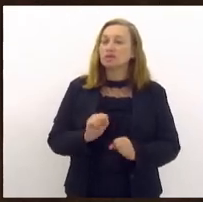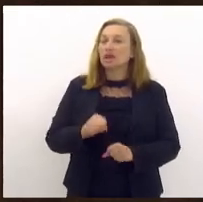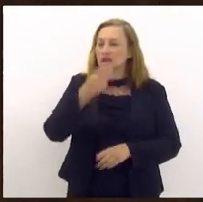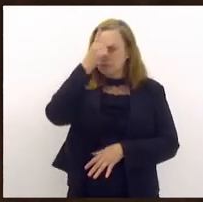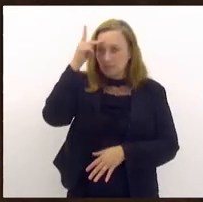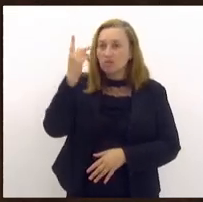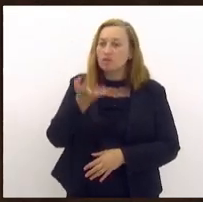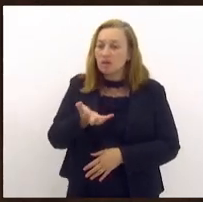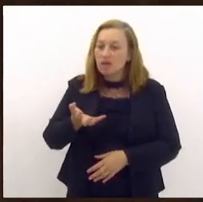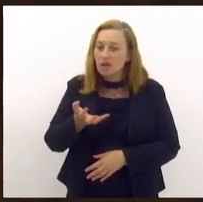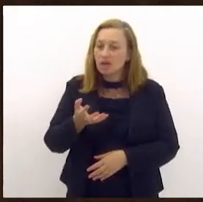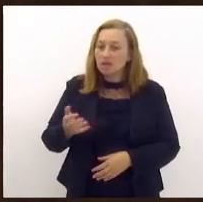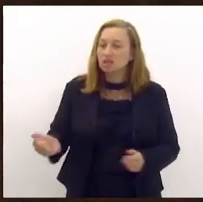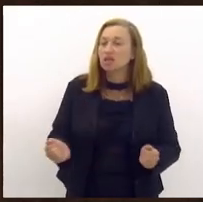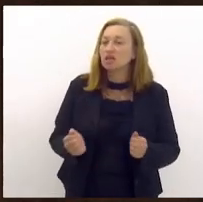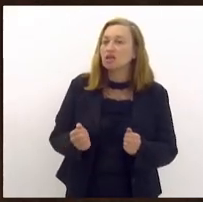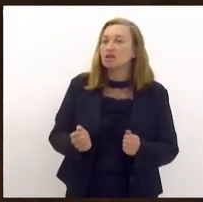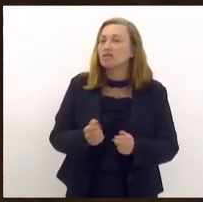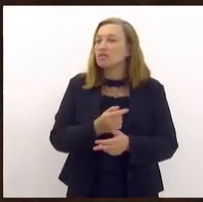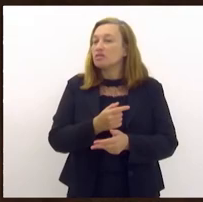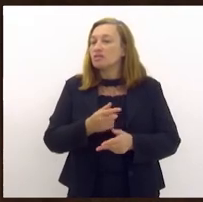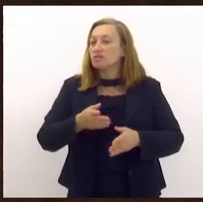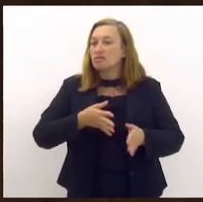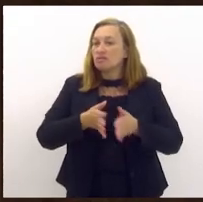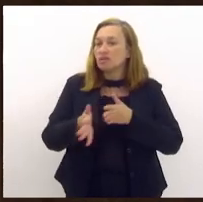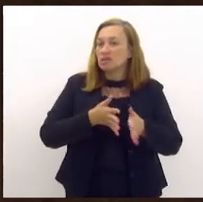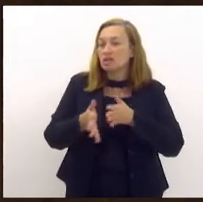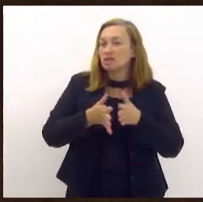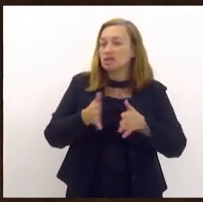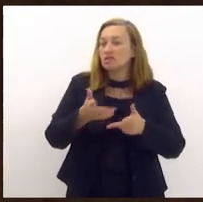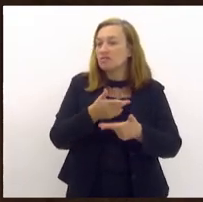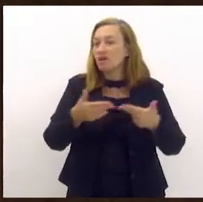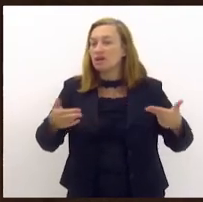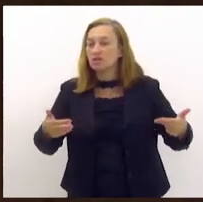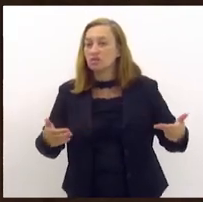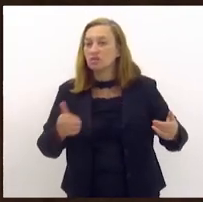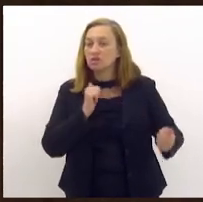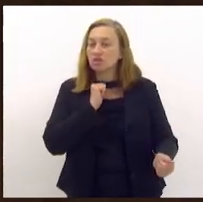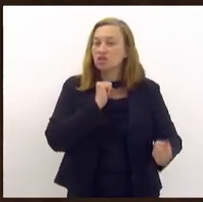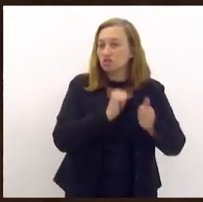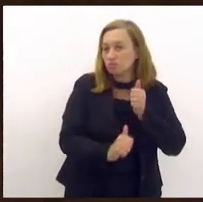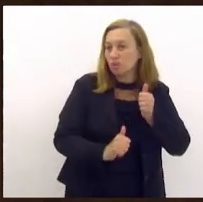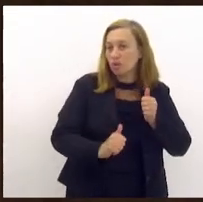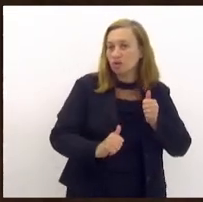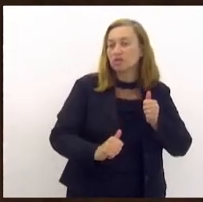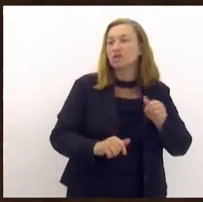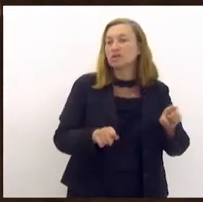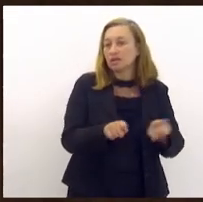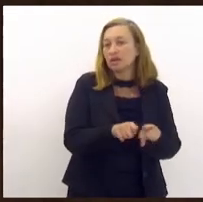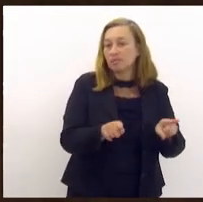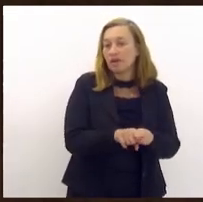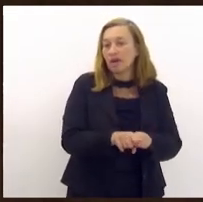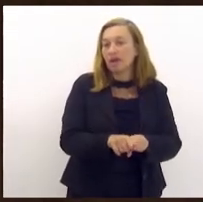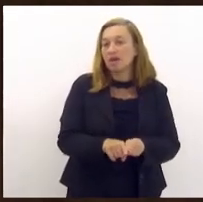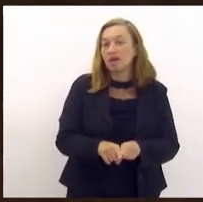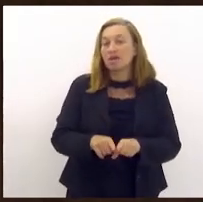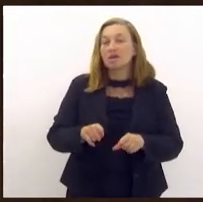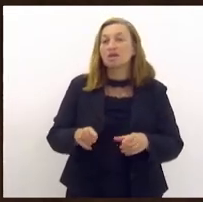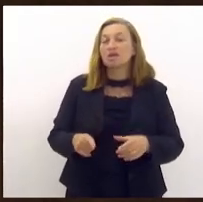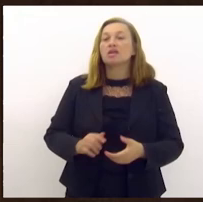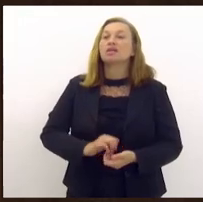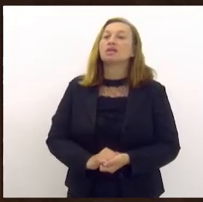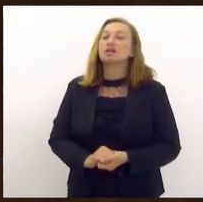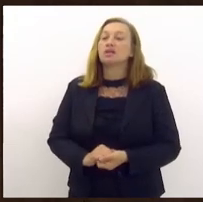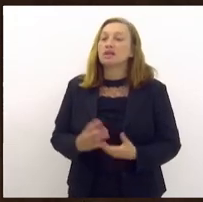pessoas querem participar de muita coisa, querem praticar esporte, querem não só assistir, como também estar participando do espetáculo. E